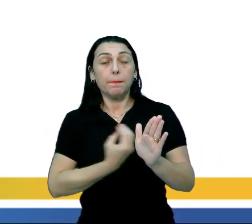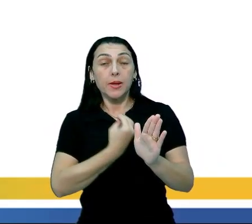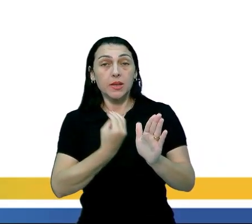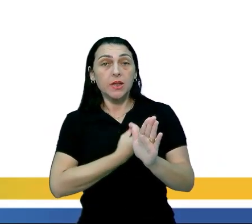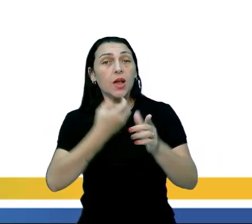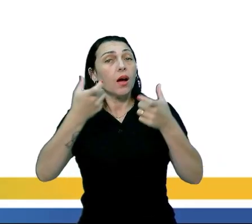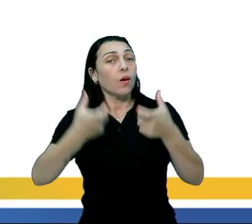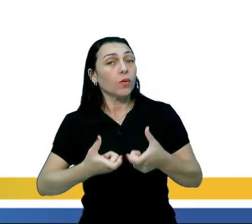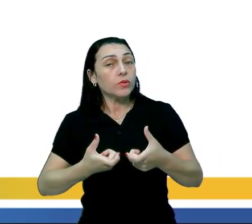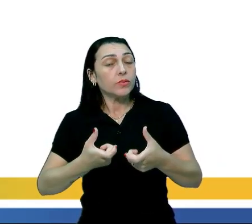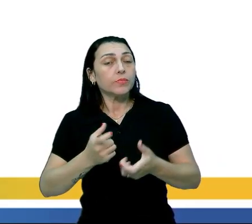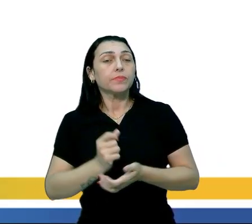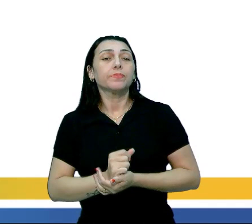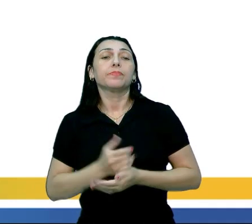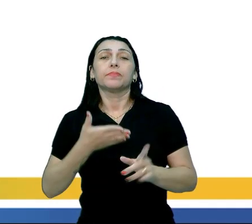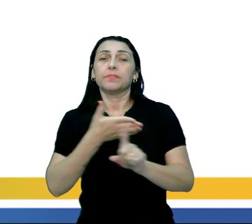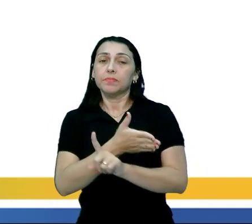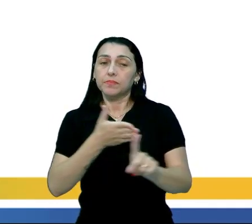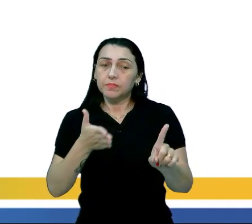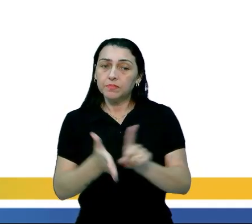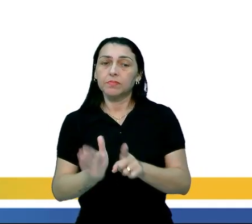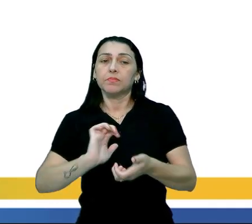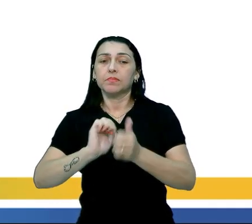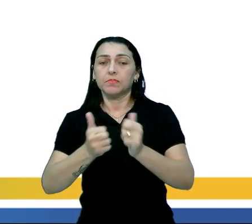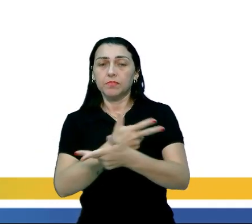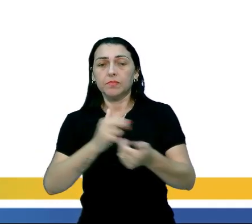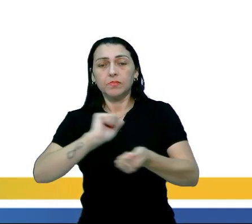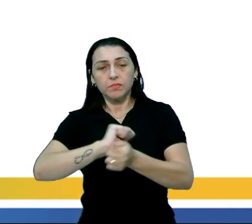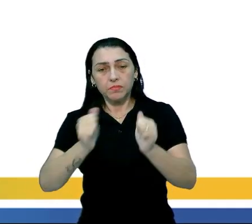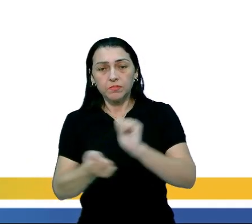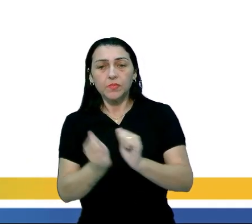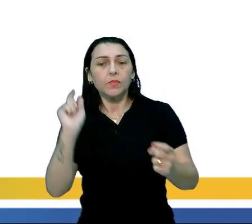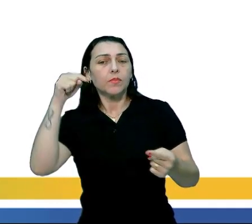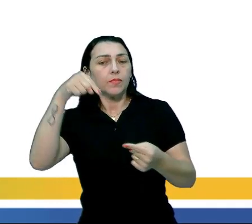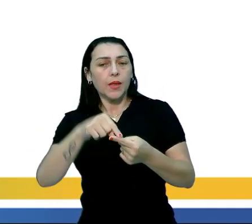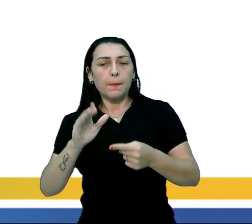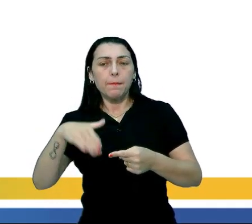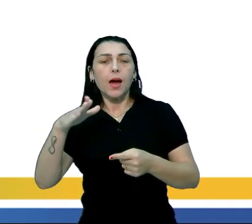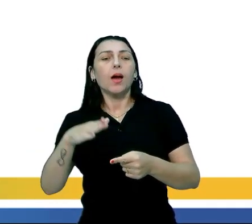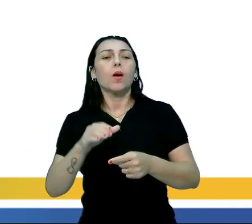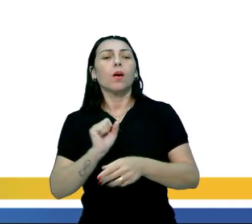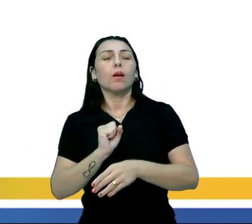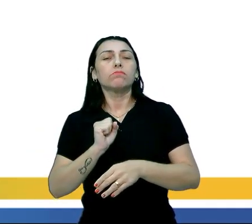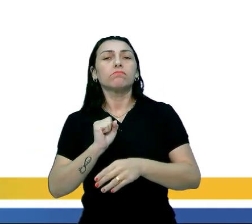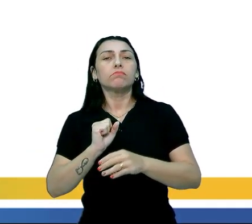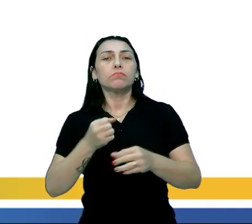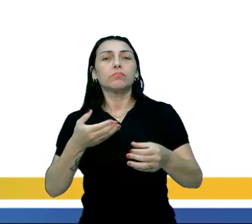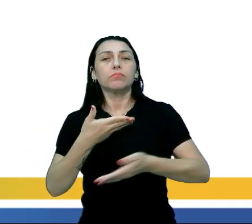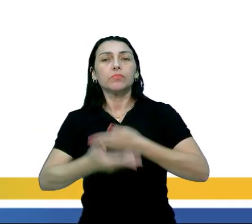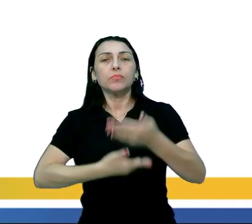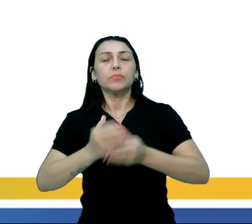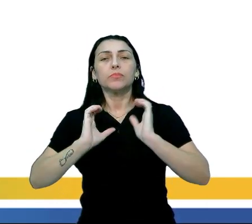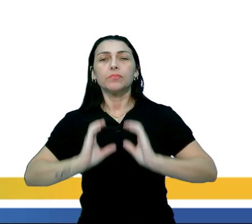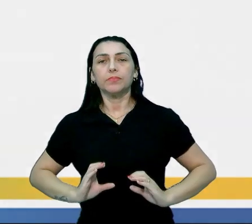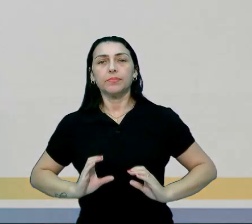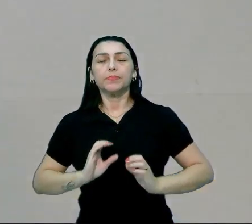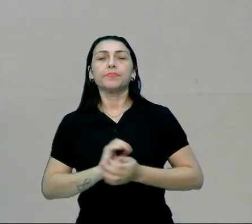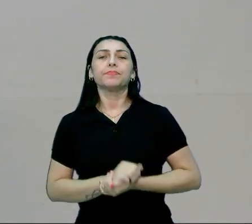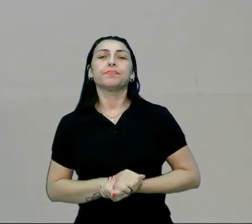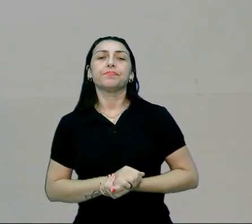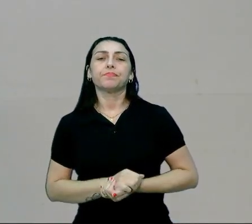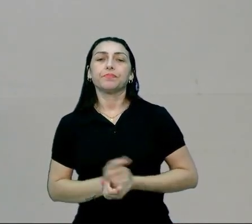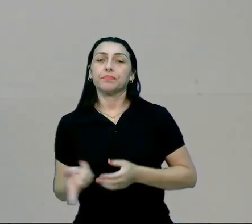fundamentalmente presente nas modalidades esportivas adaptadas, cujo objetivo é o maior engajamento dos